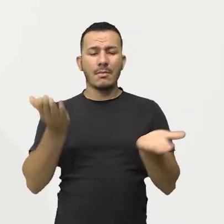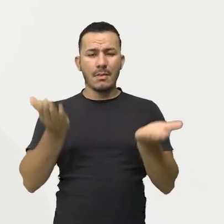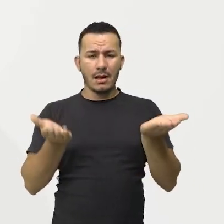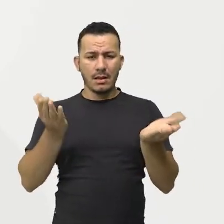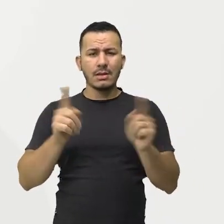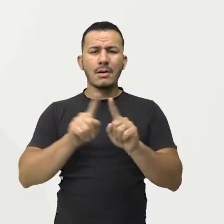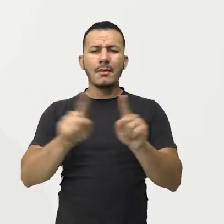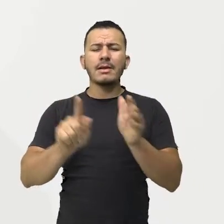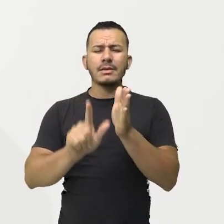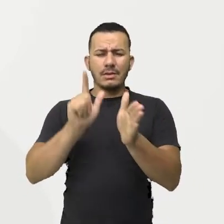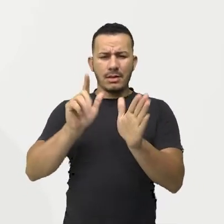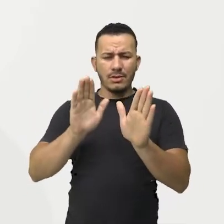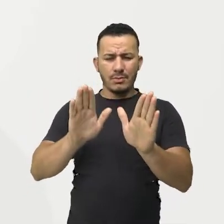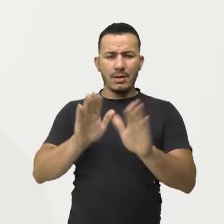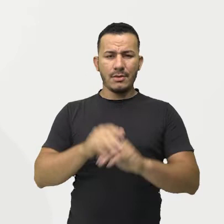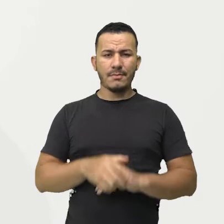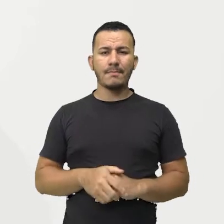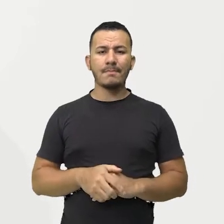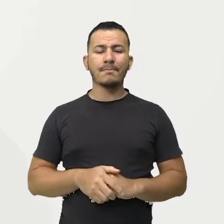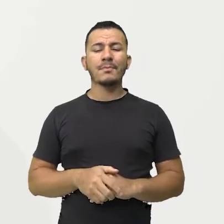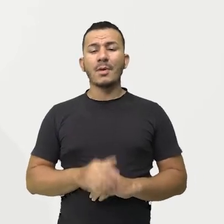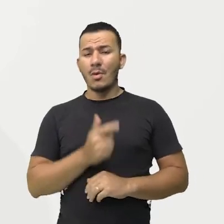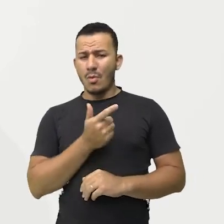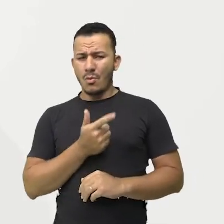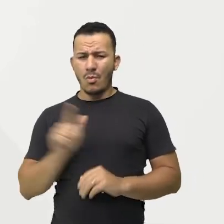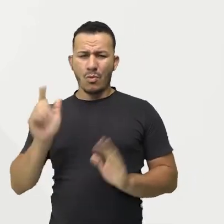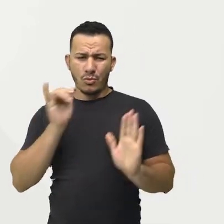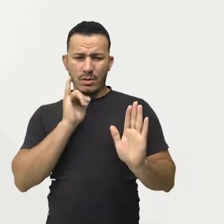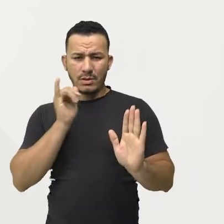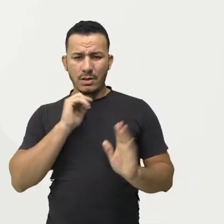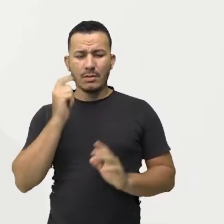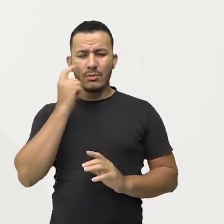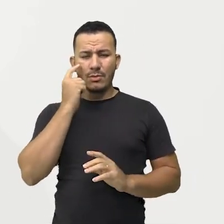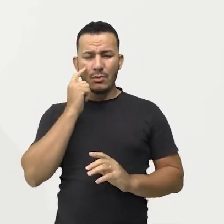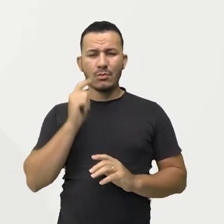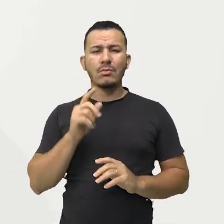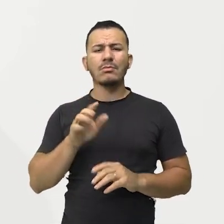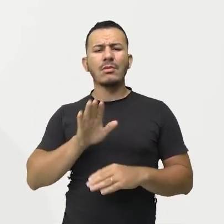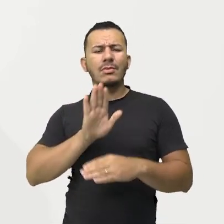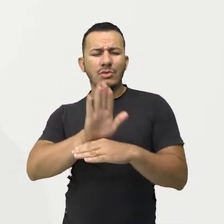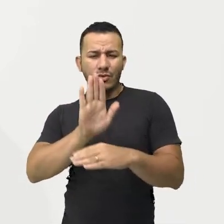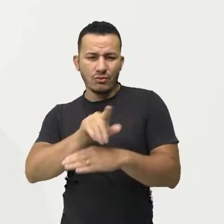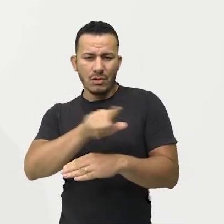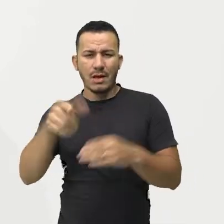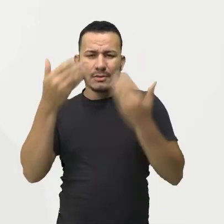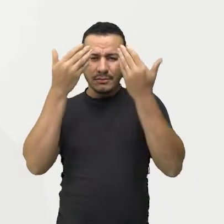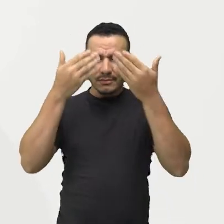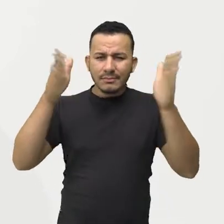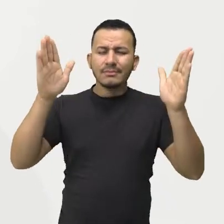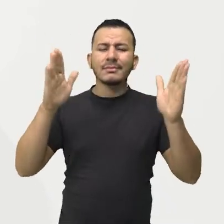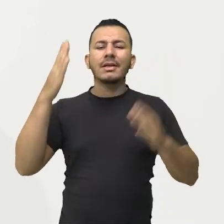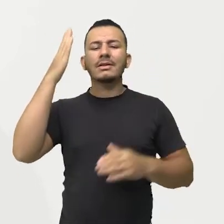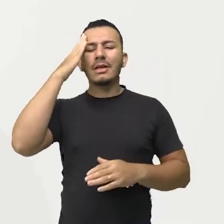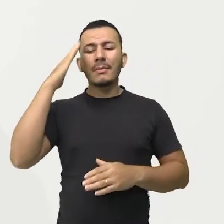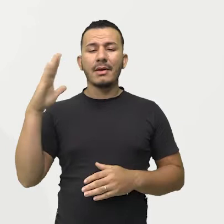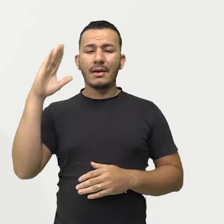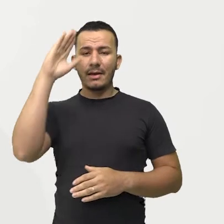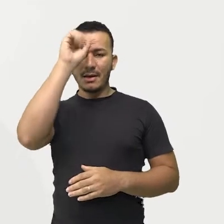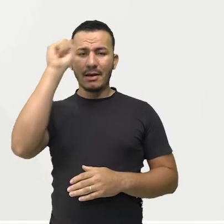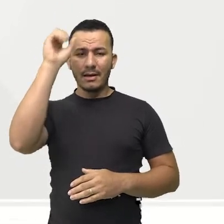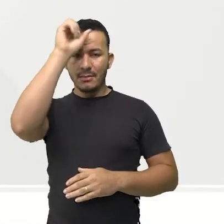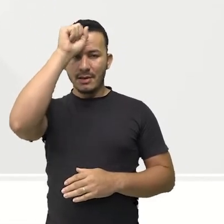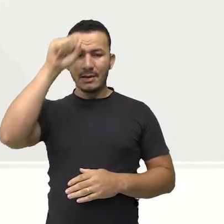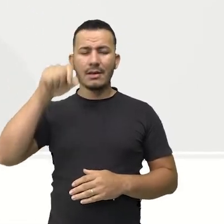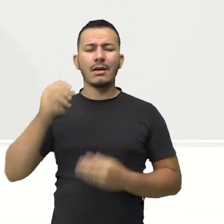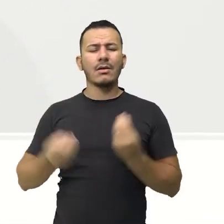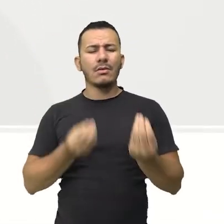mas antes de fazer essa da balança, o professor Paulo vai te mostrar um exemplo bem aqui, que vai te ajudar mais ainda para compreender,